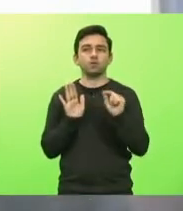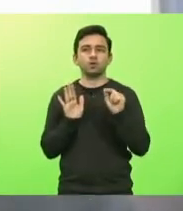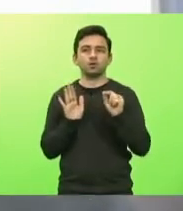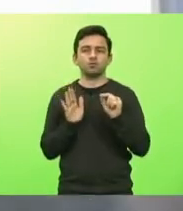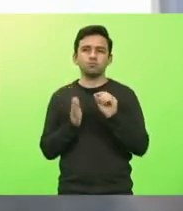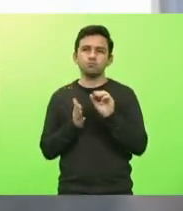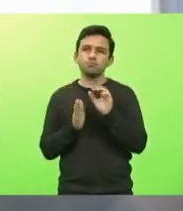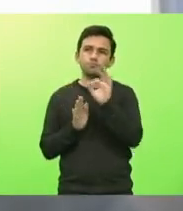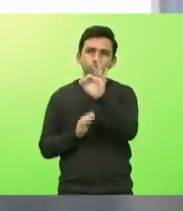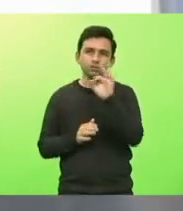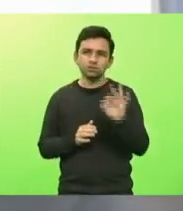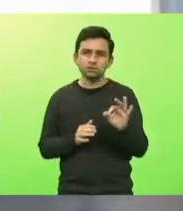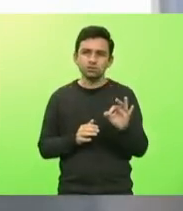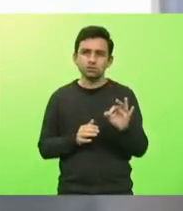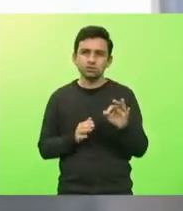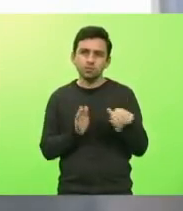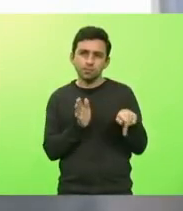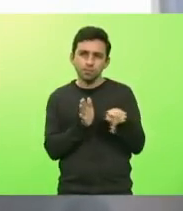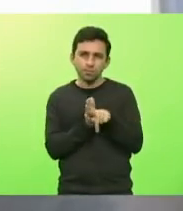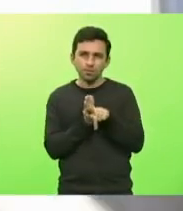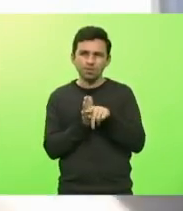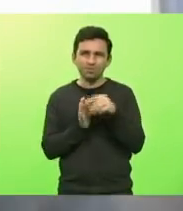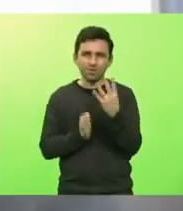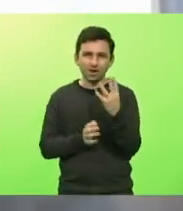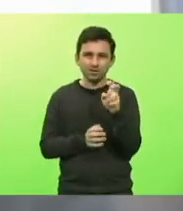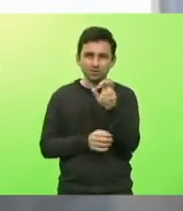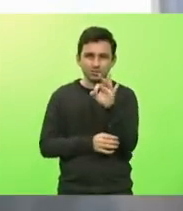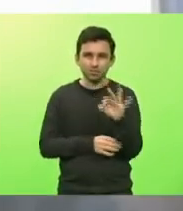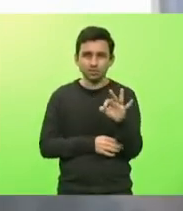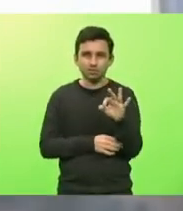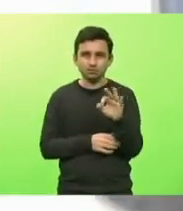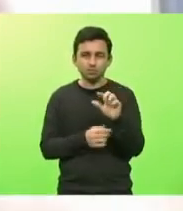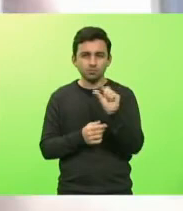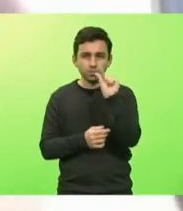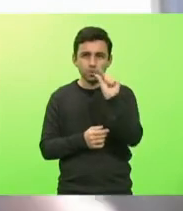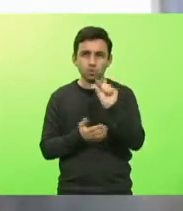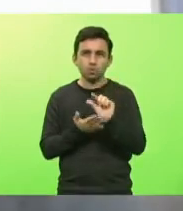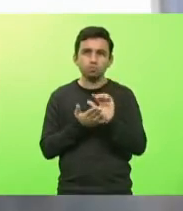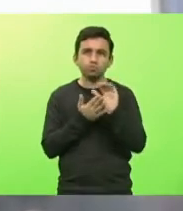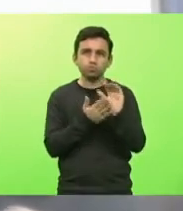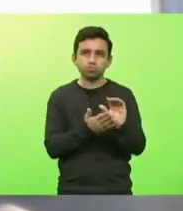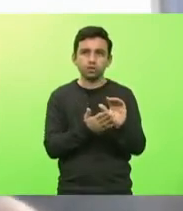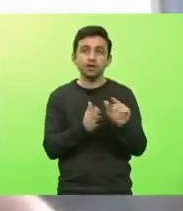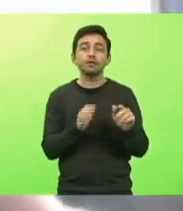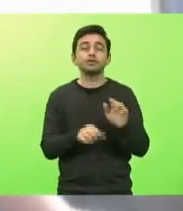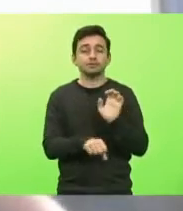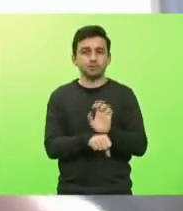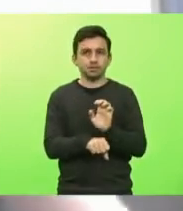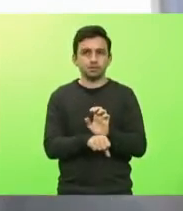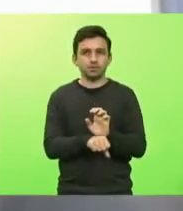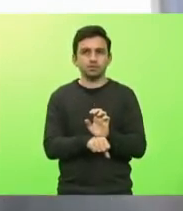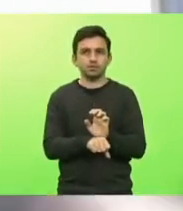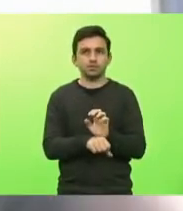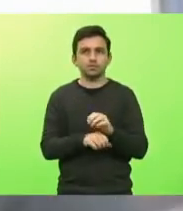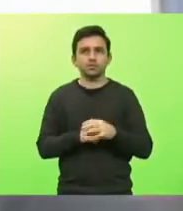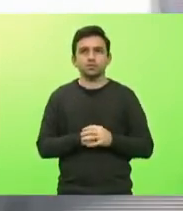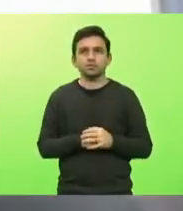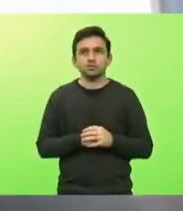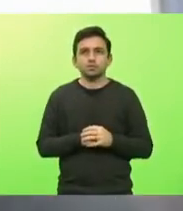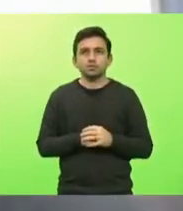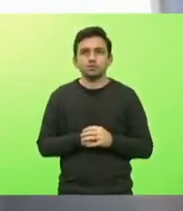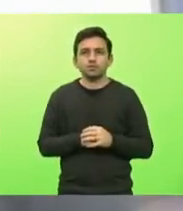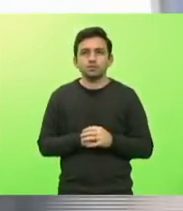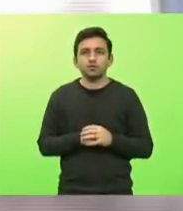percentual destes 45% cheguem ao Estado. Posso